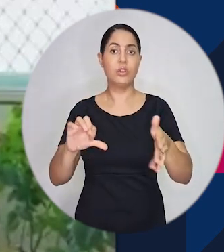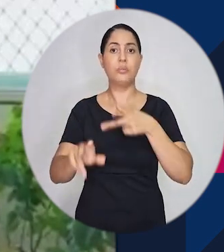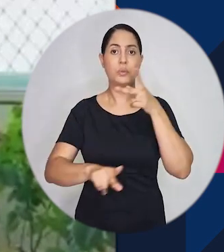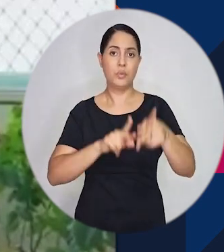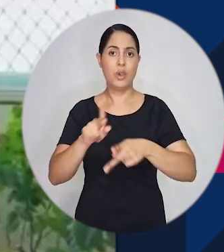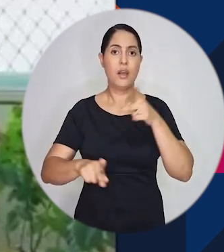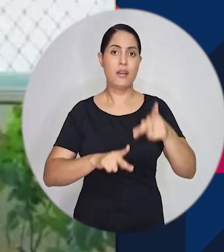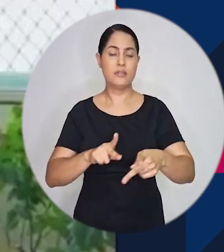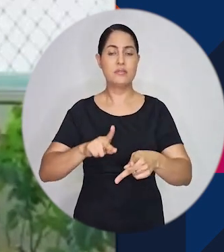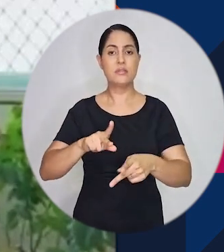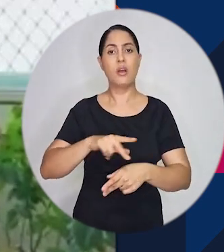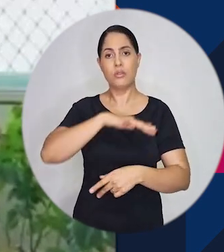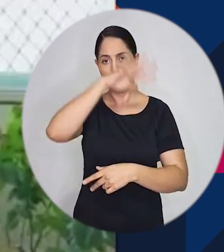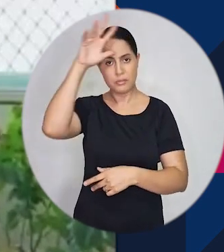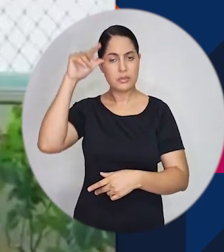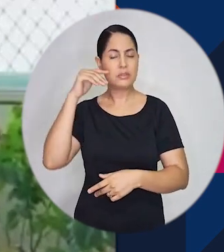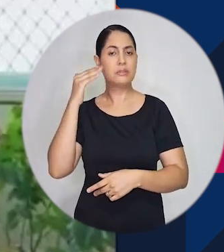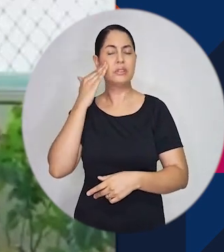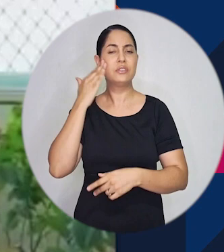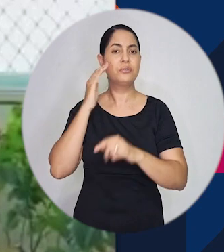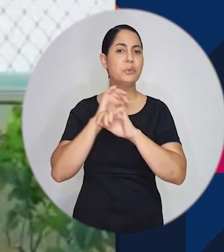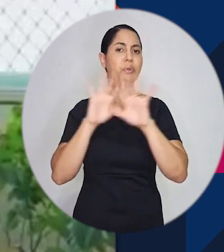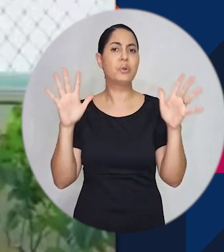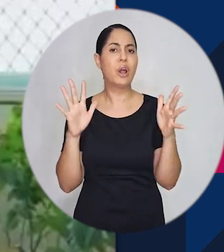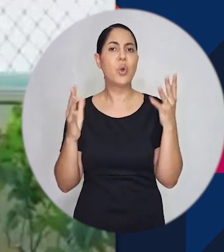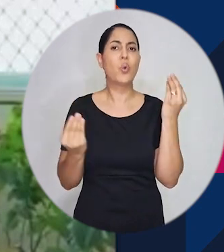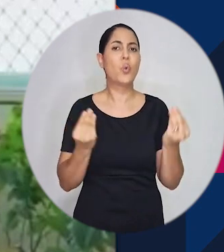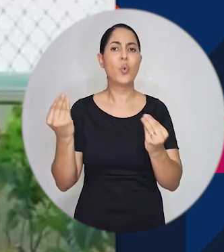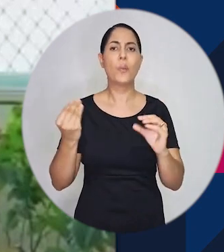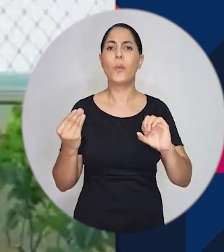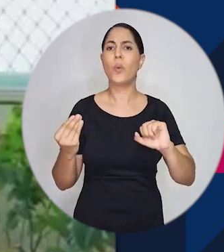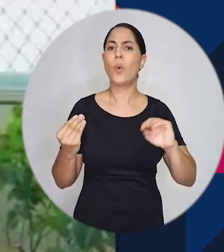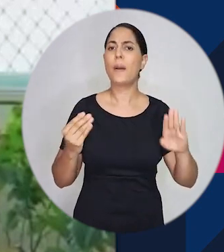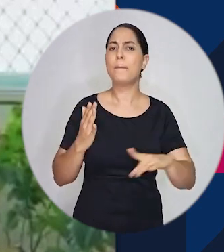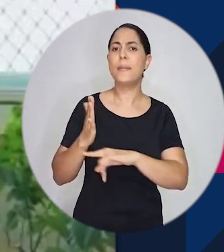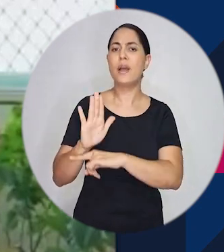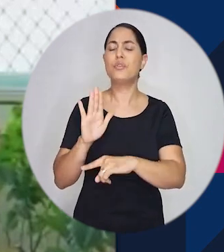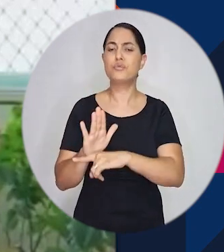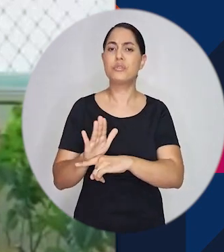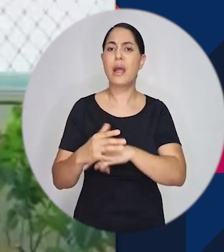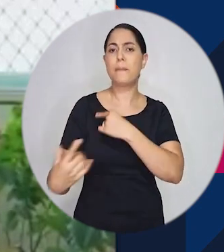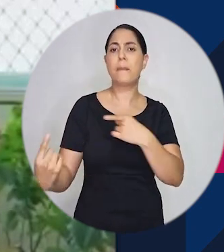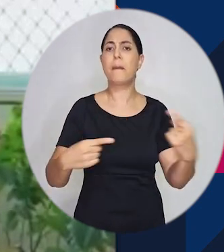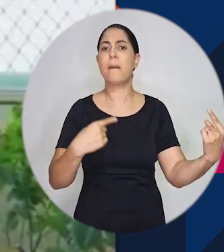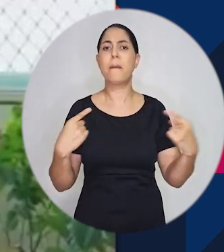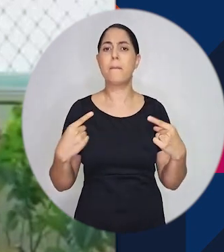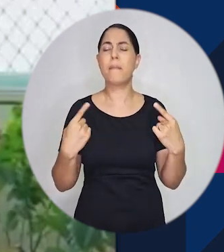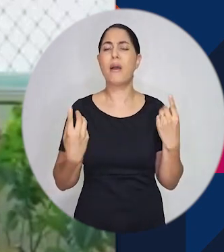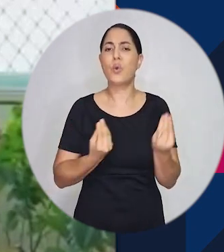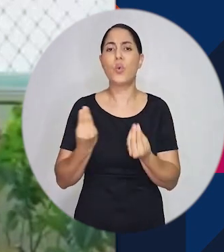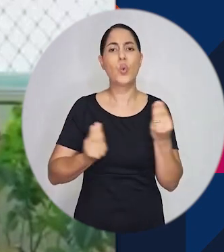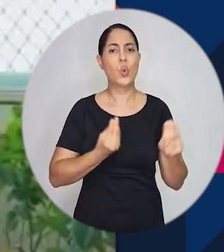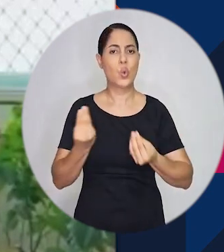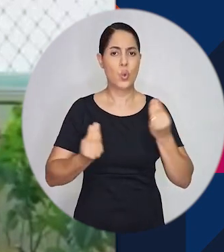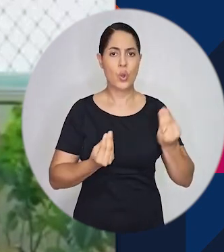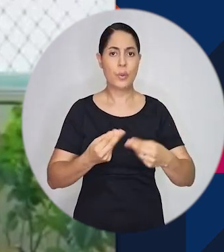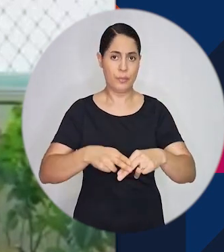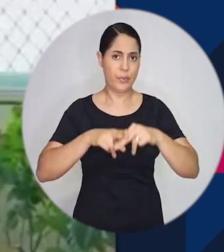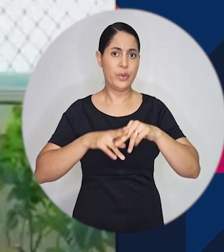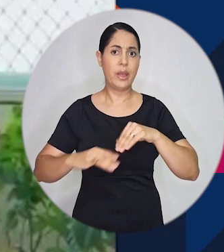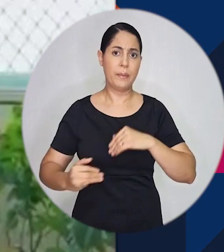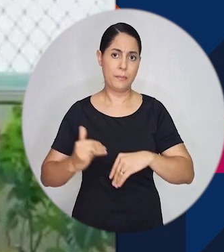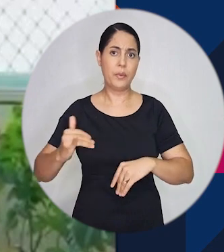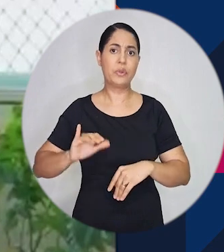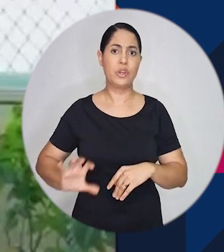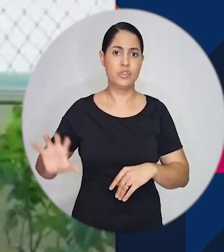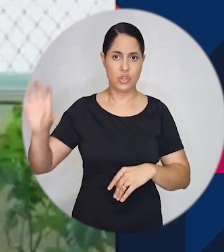da sociedade amazônica, né? Até que ponto a OAB pode contribuir nesses debates e ajudar